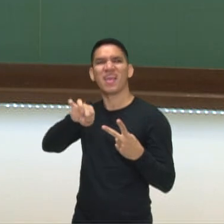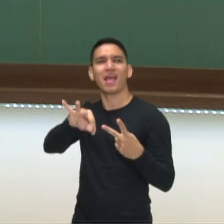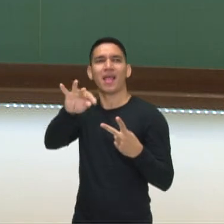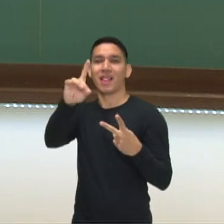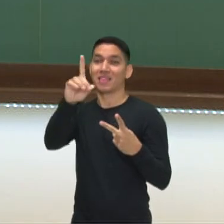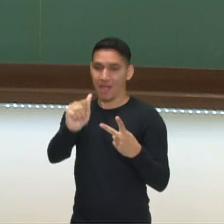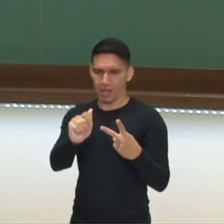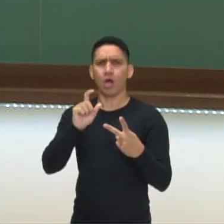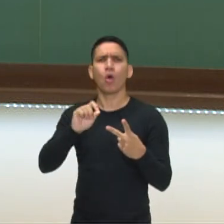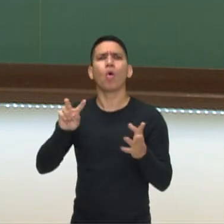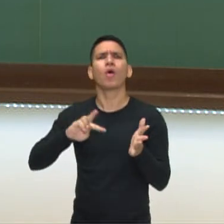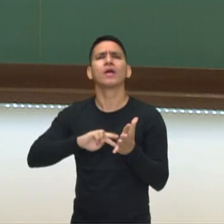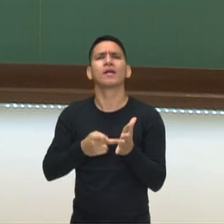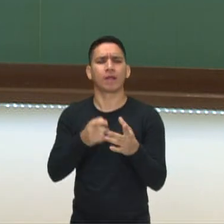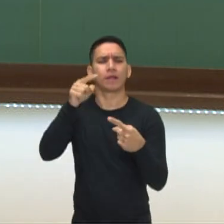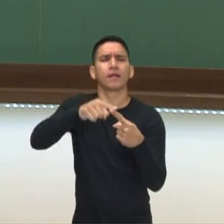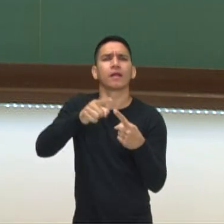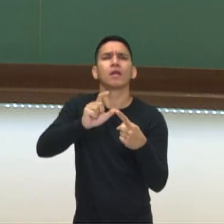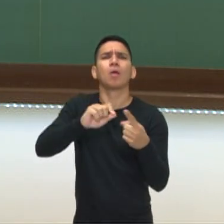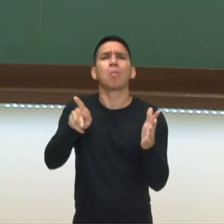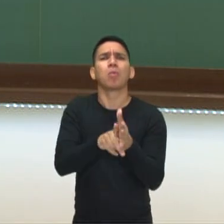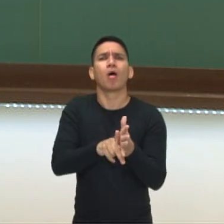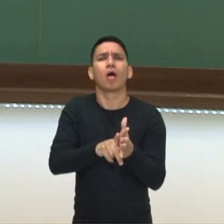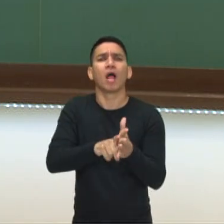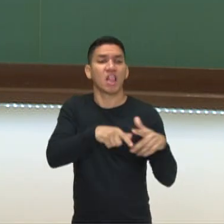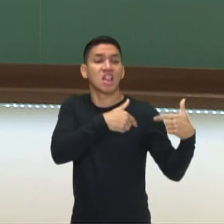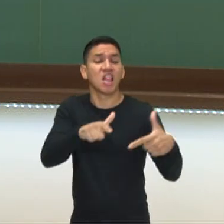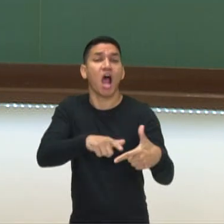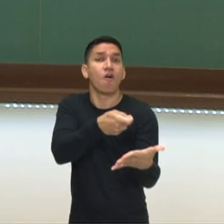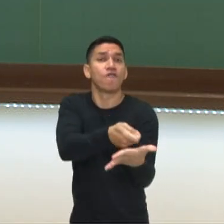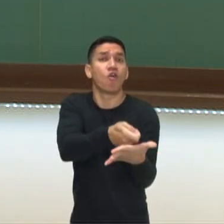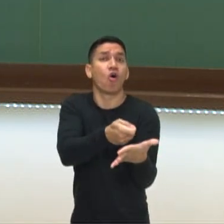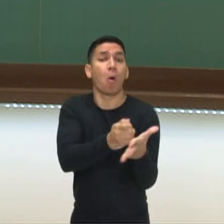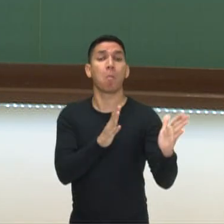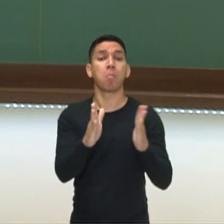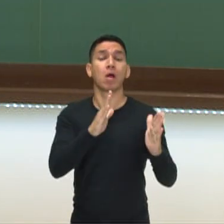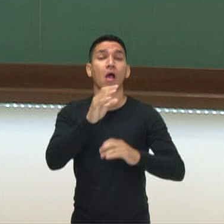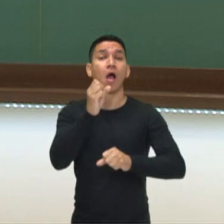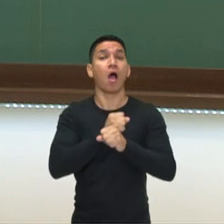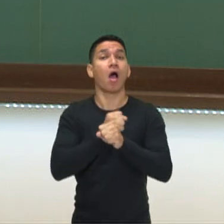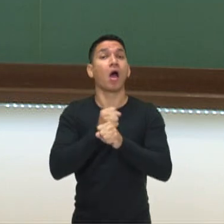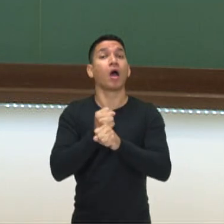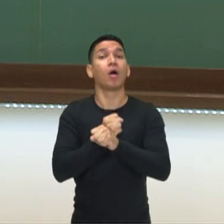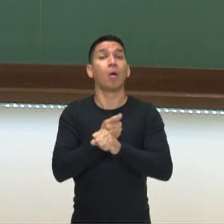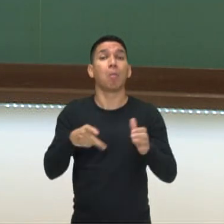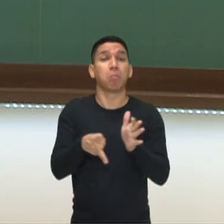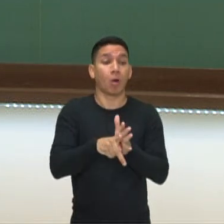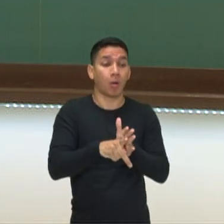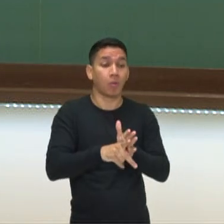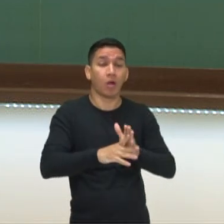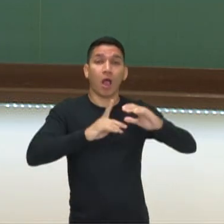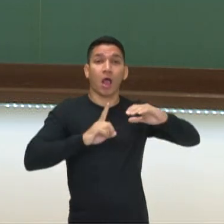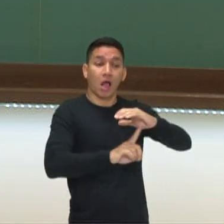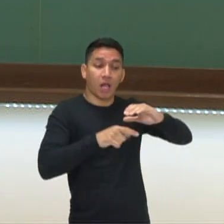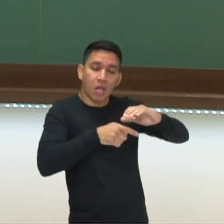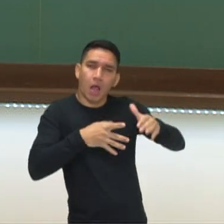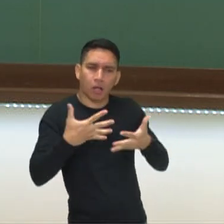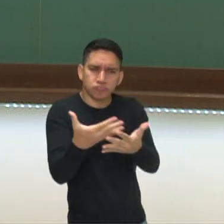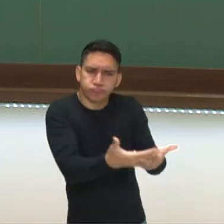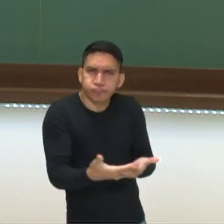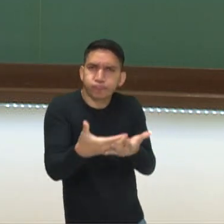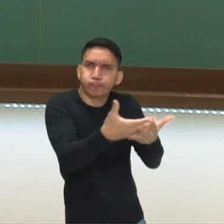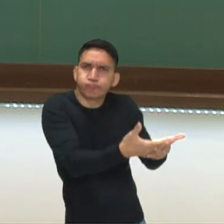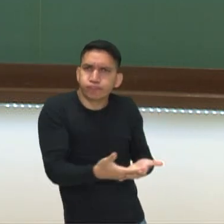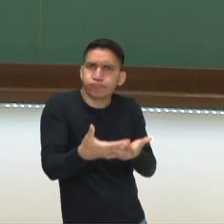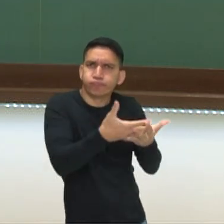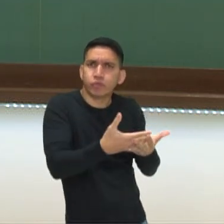Esse indígena tinha que trabalhar durante um período do ano na mina do dono dessa mina. Esse trabalho